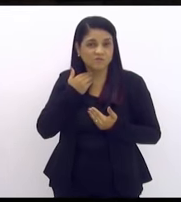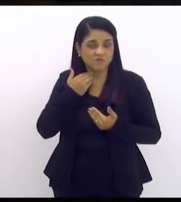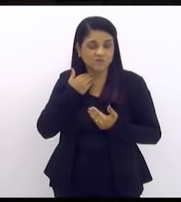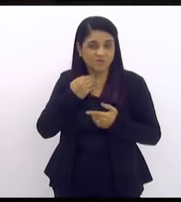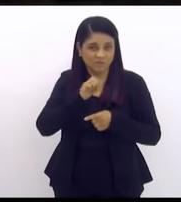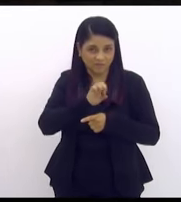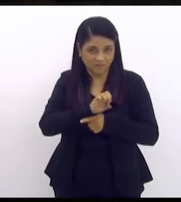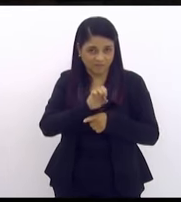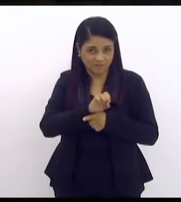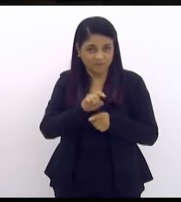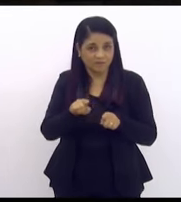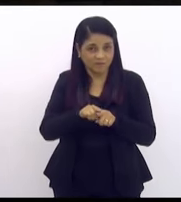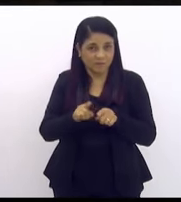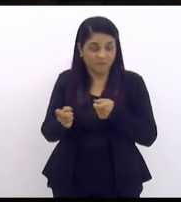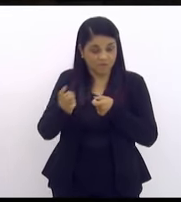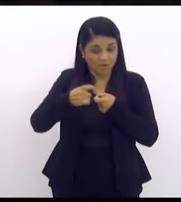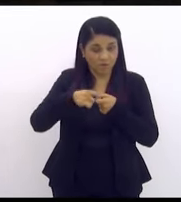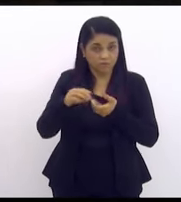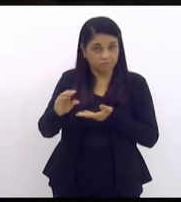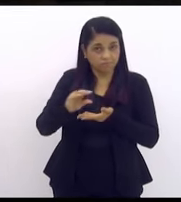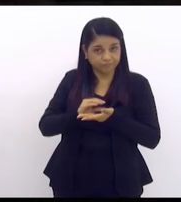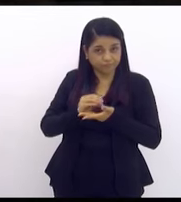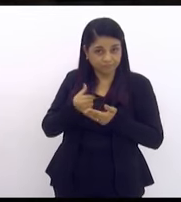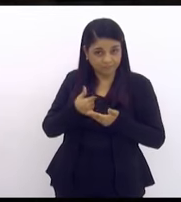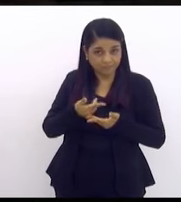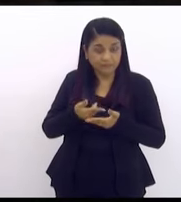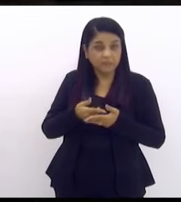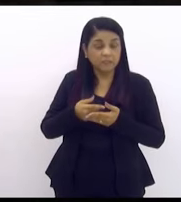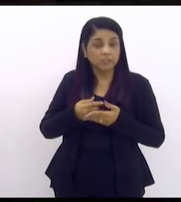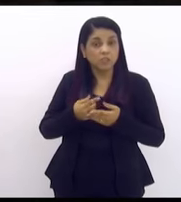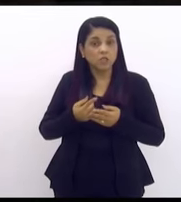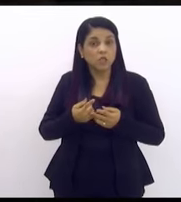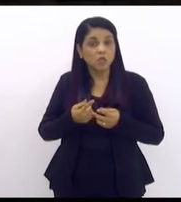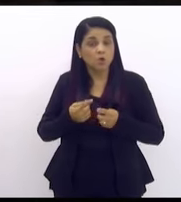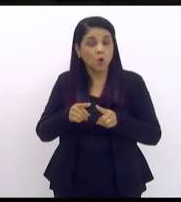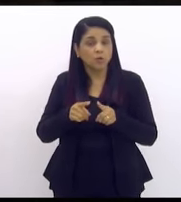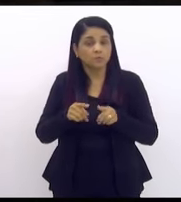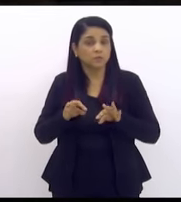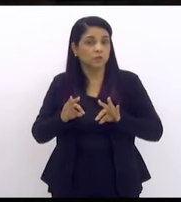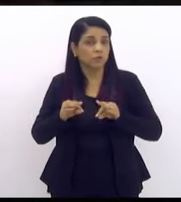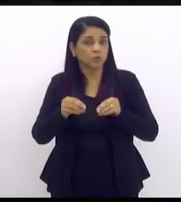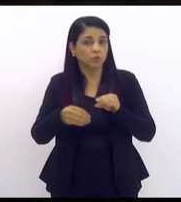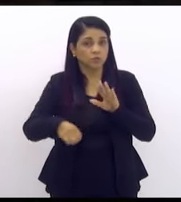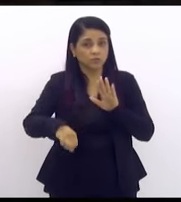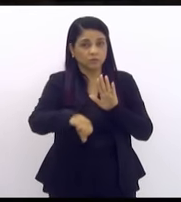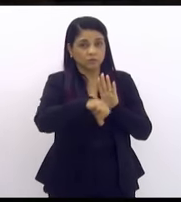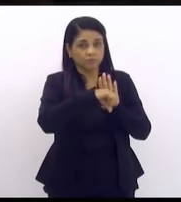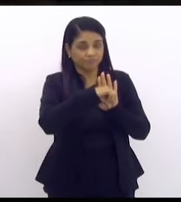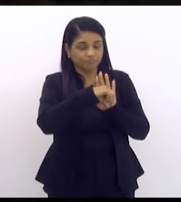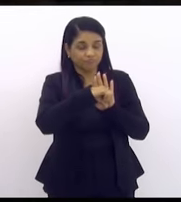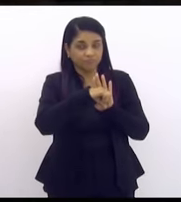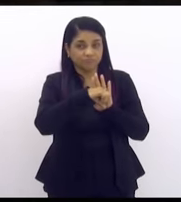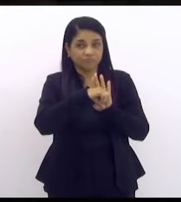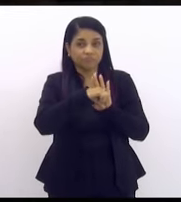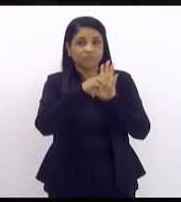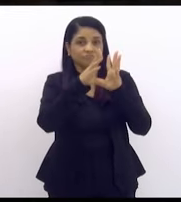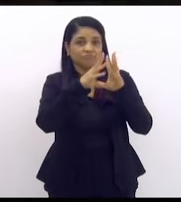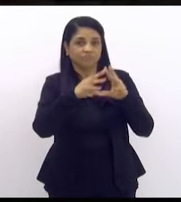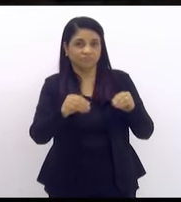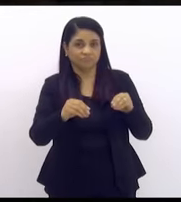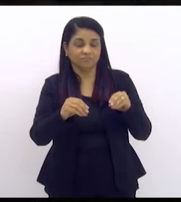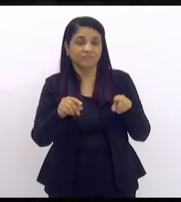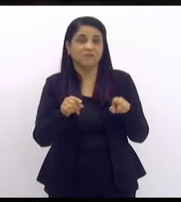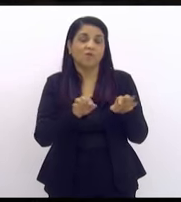também, e combater todas as formas de crime organizado e